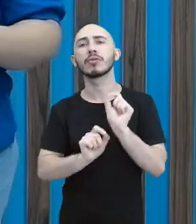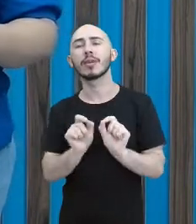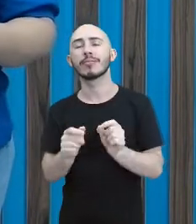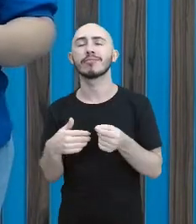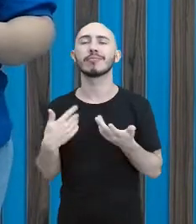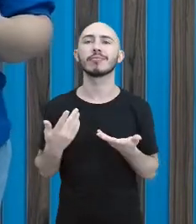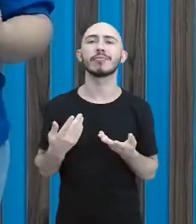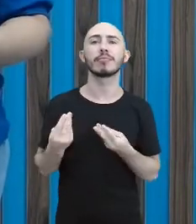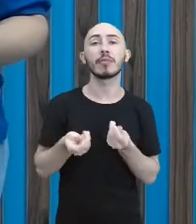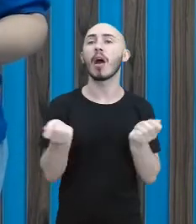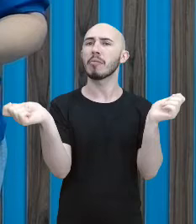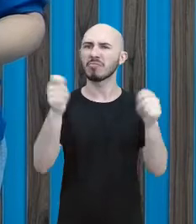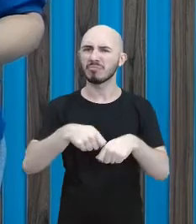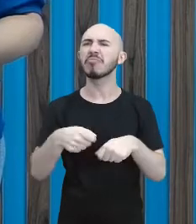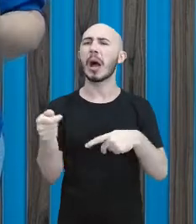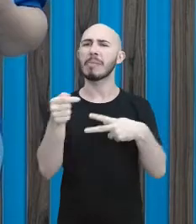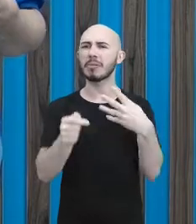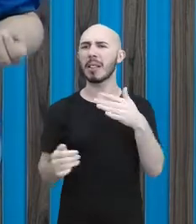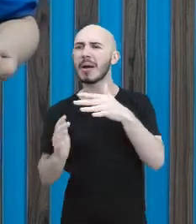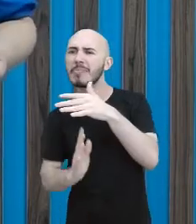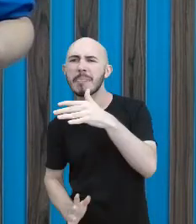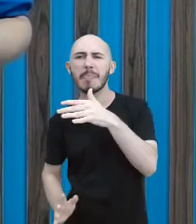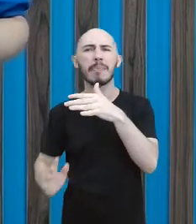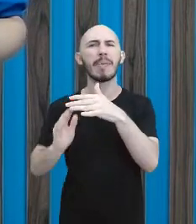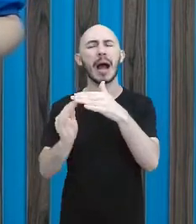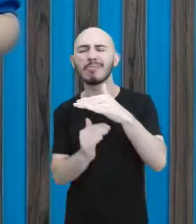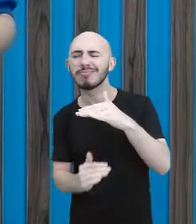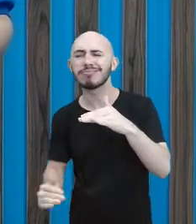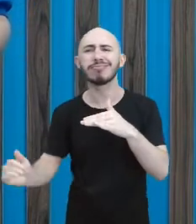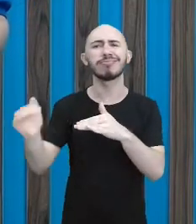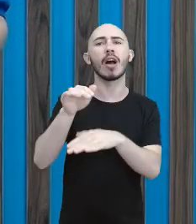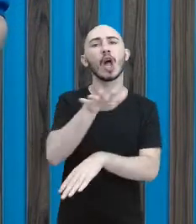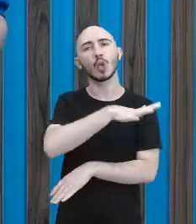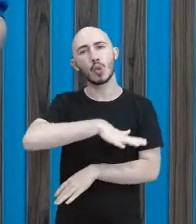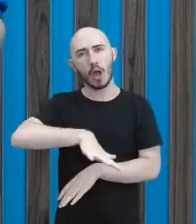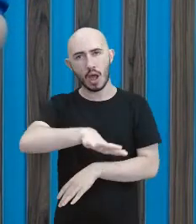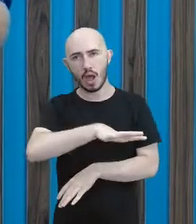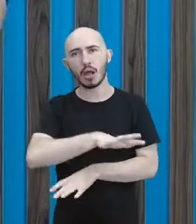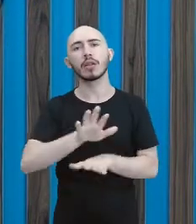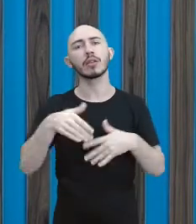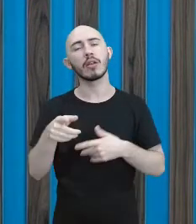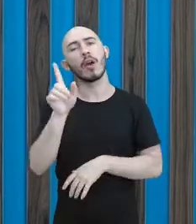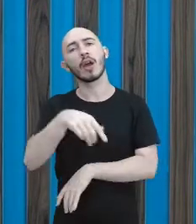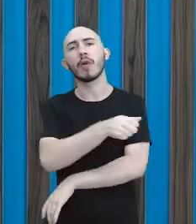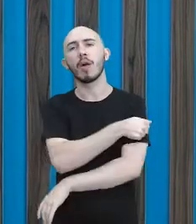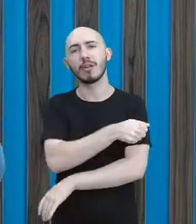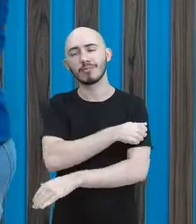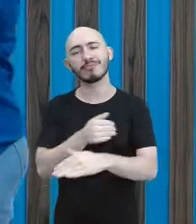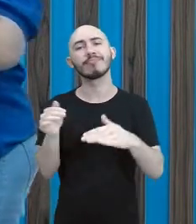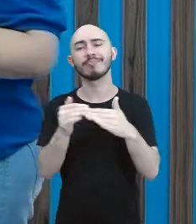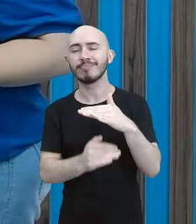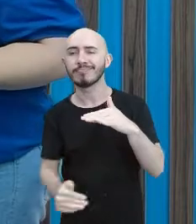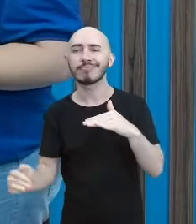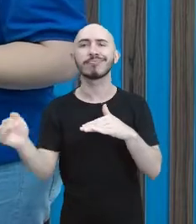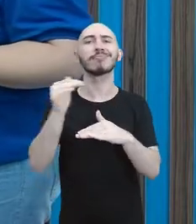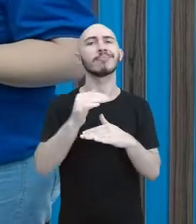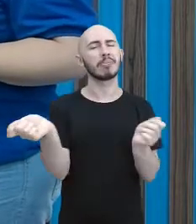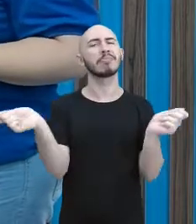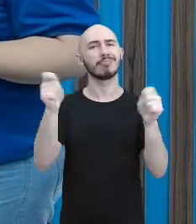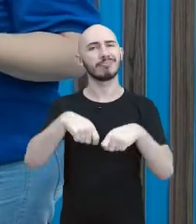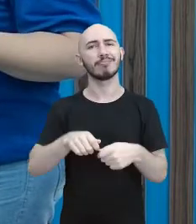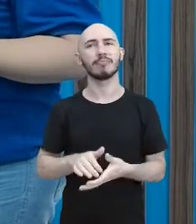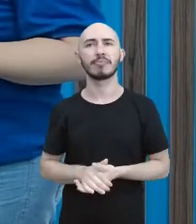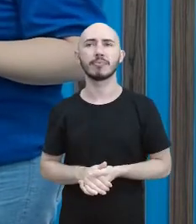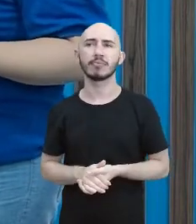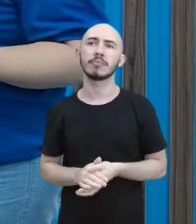uma habilidade exacerbada em determinada área, então ele é considerado um estudante com alta habilidade.